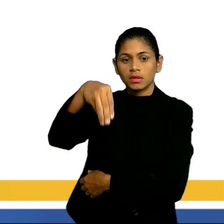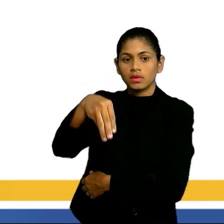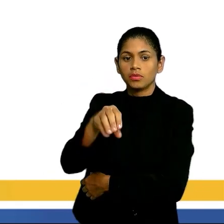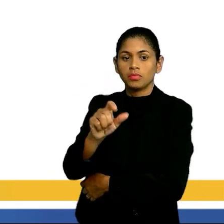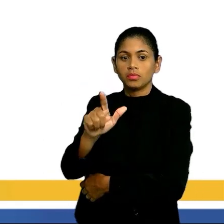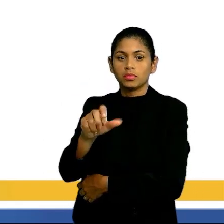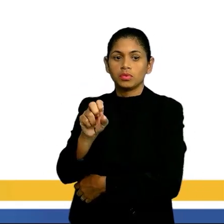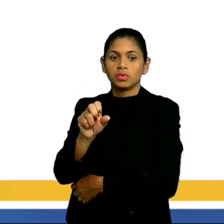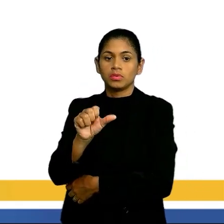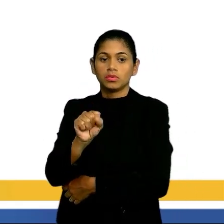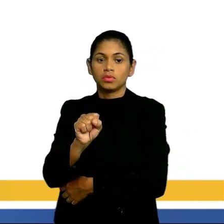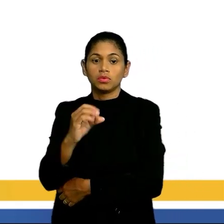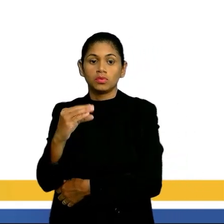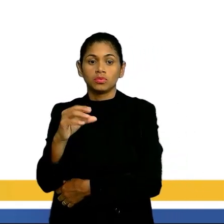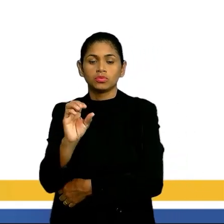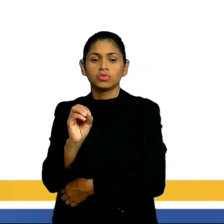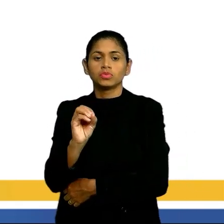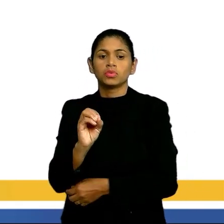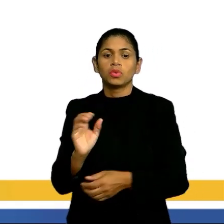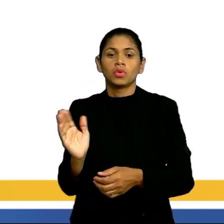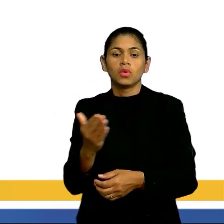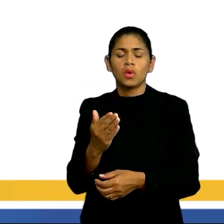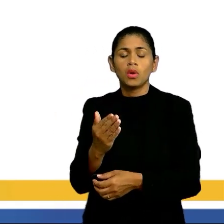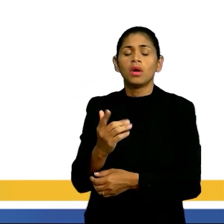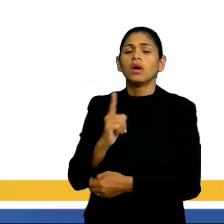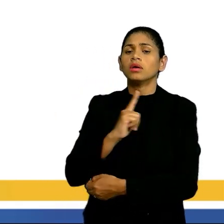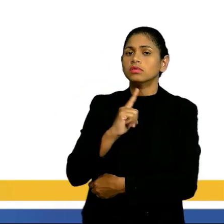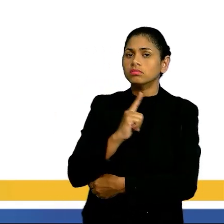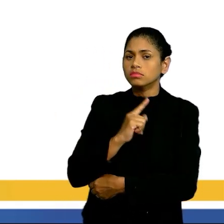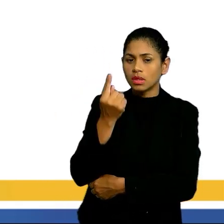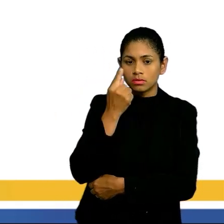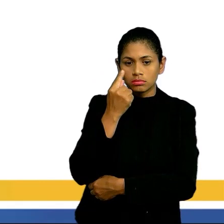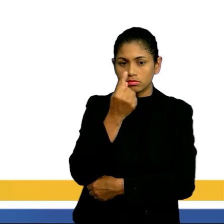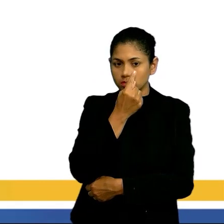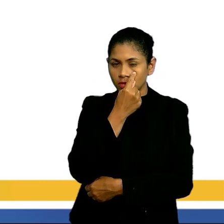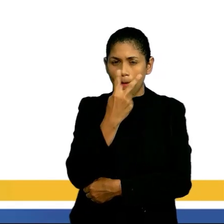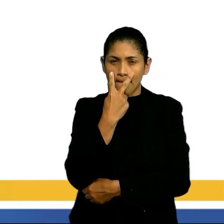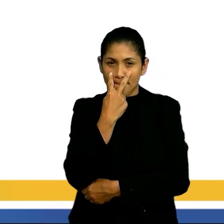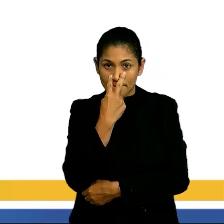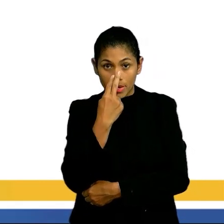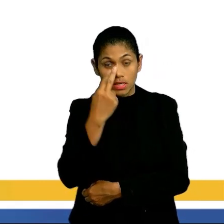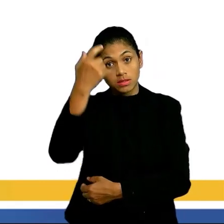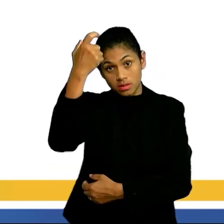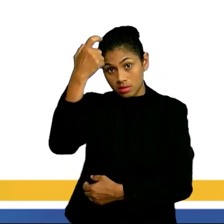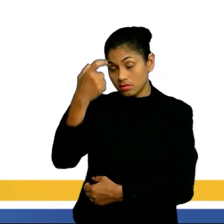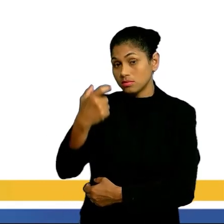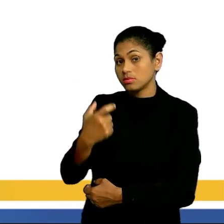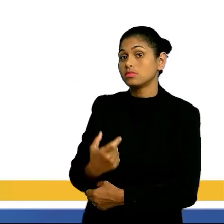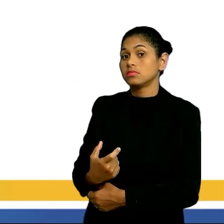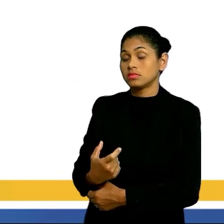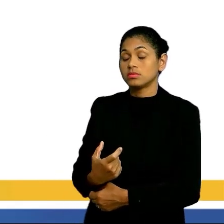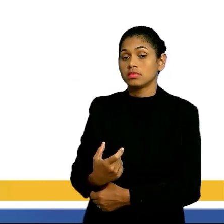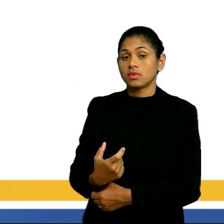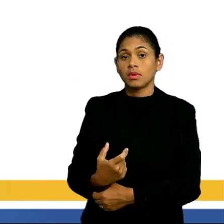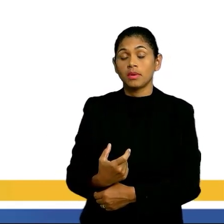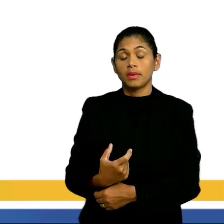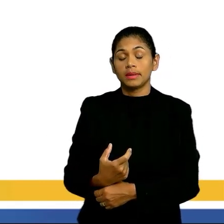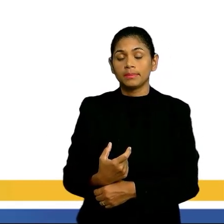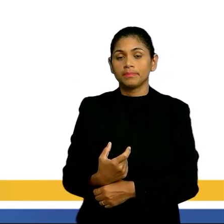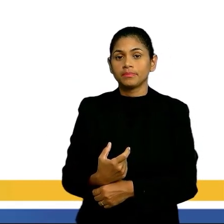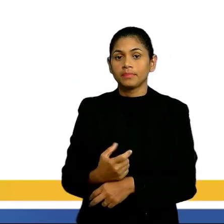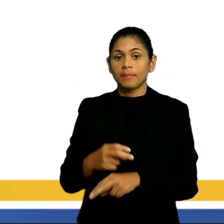cefalópodes, como as lulas, possuem os olhos semelhantes aos olhos humanos, apesar da distância